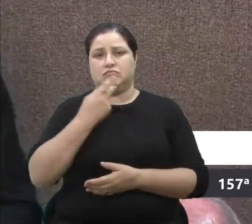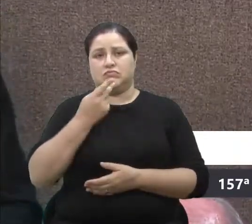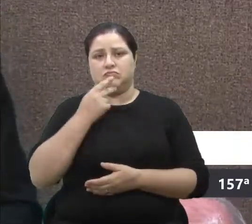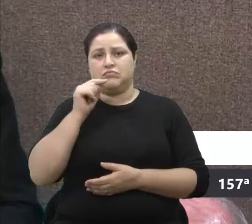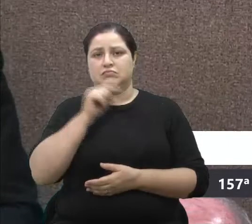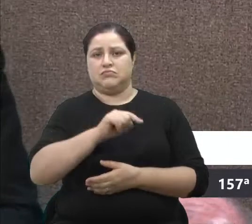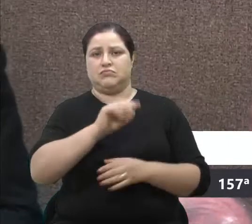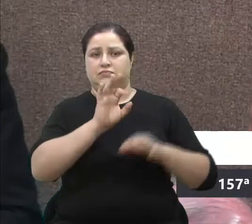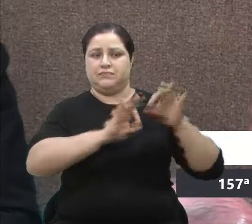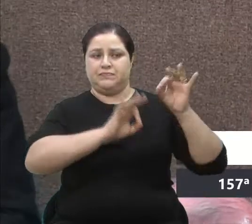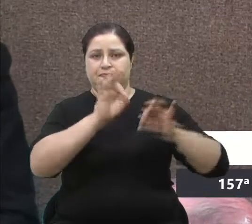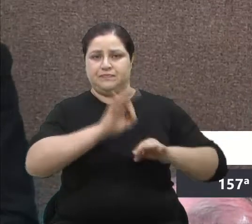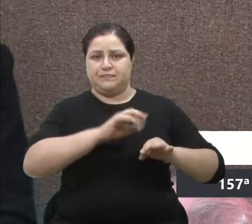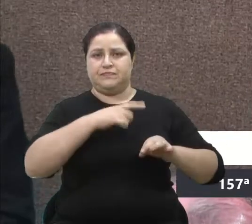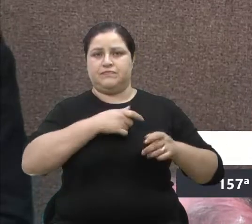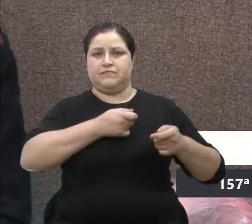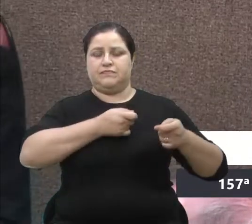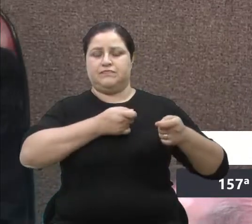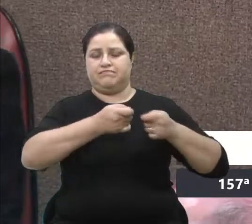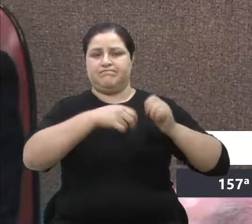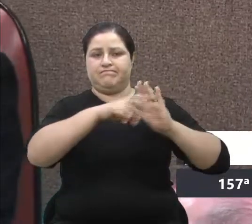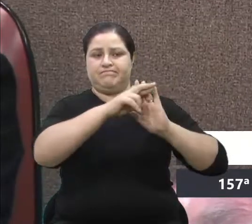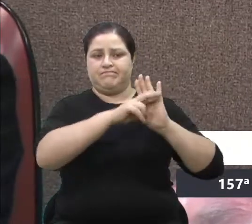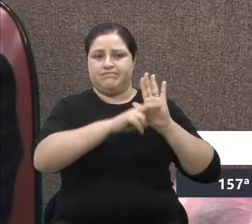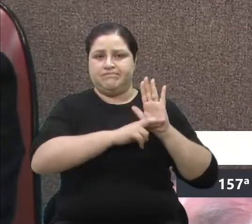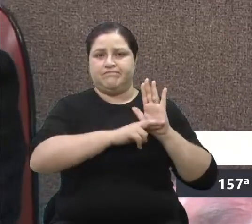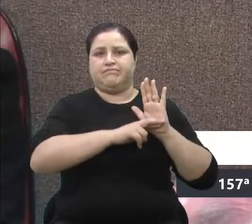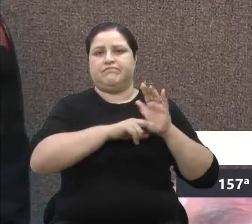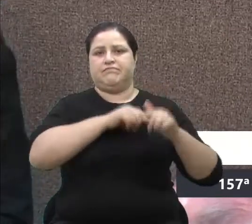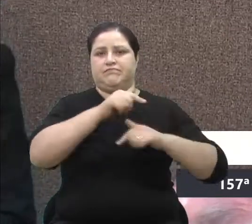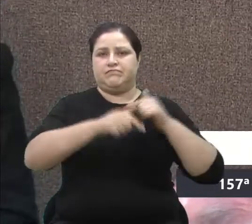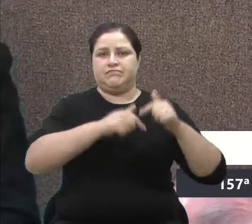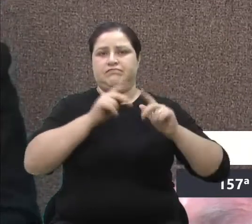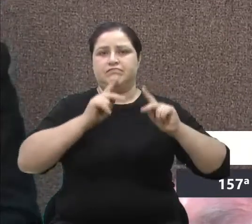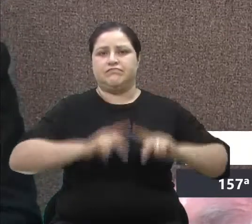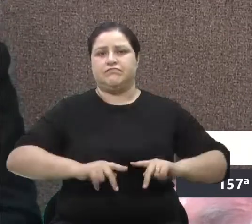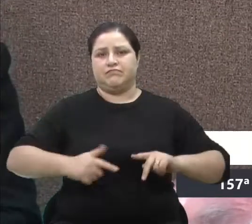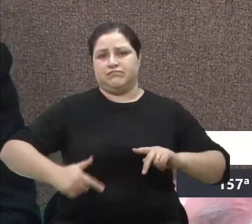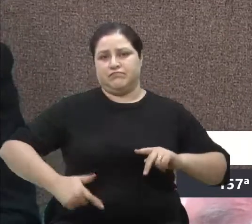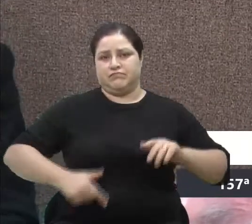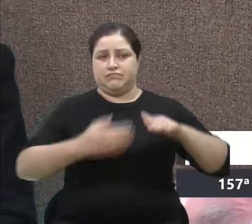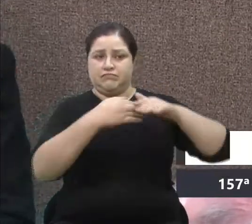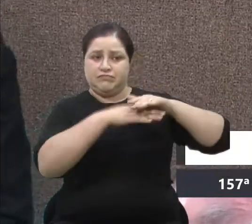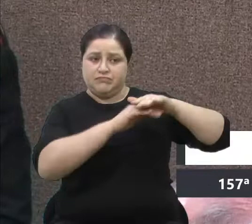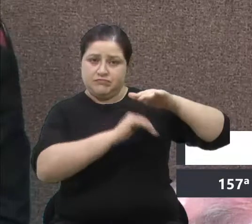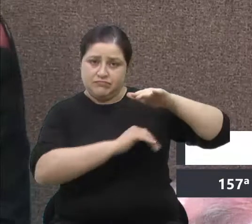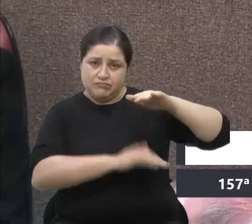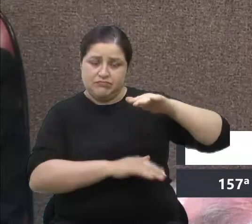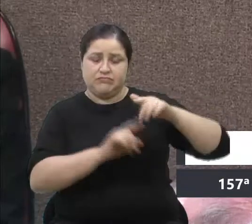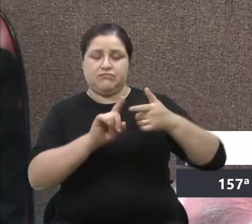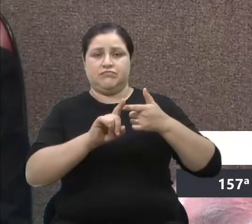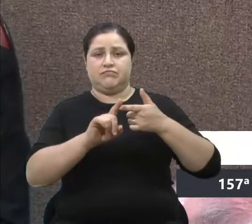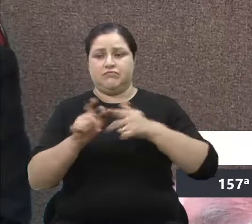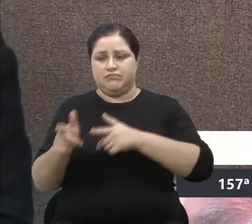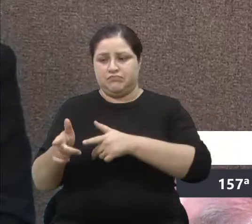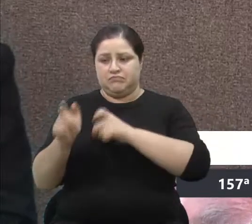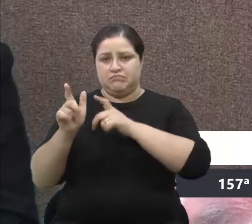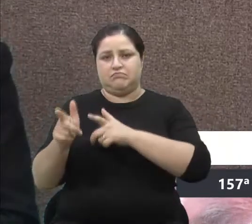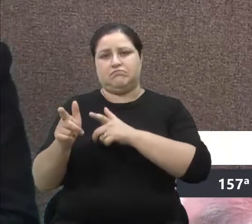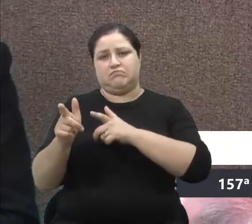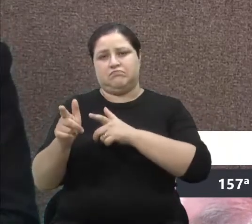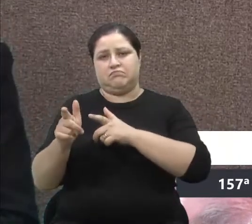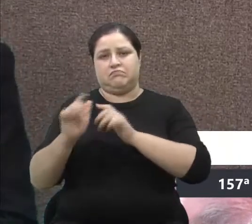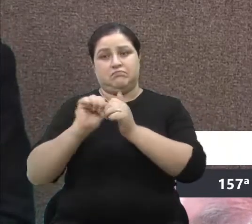nesse projeto que ele regula o exercício das atividades de colecionador, atirador, esportivo e caçador, que